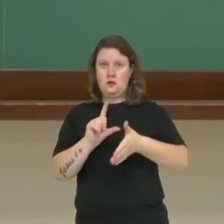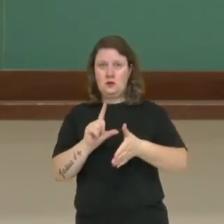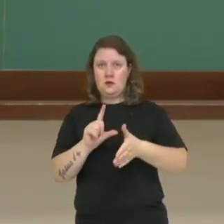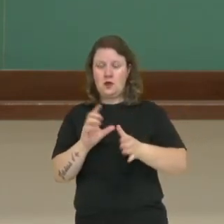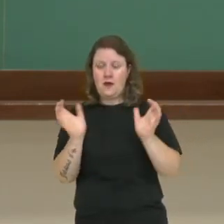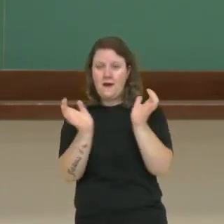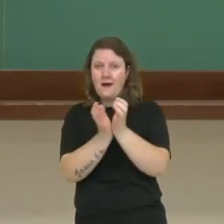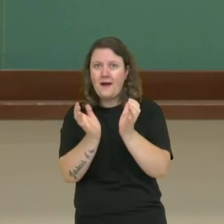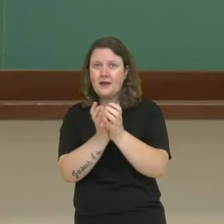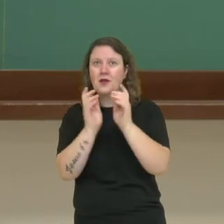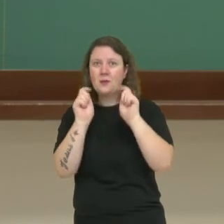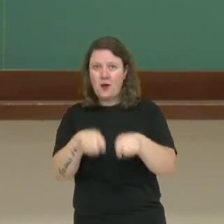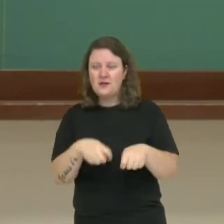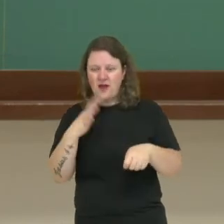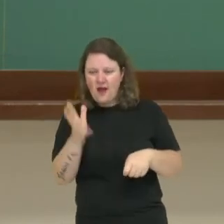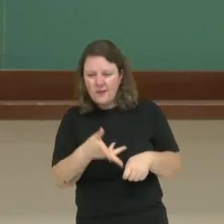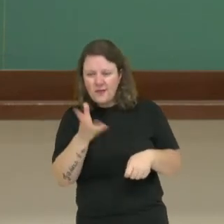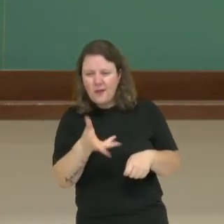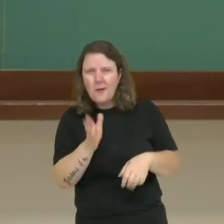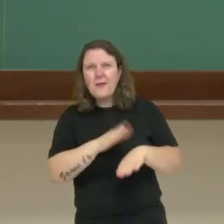equipe ganhe velocidade, ok?